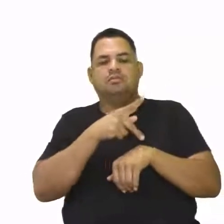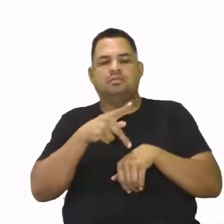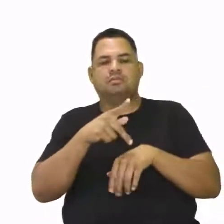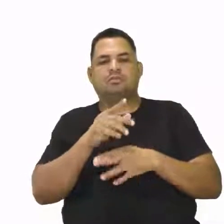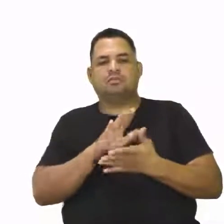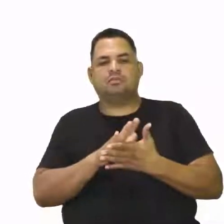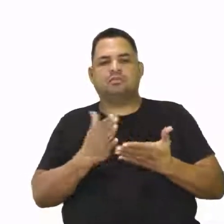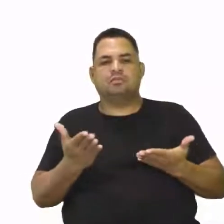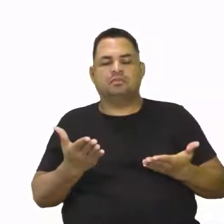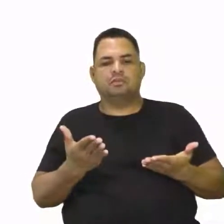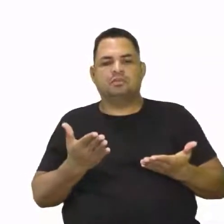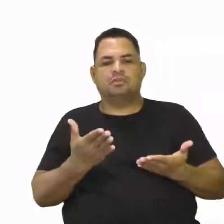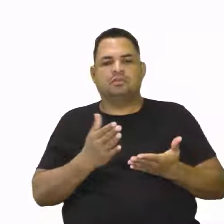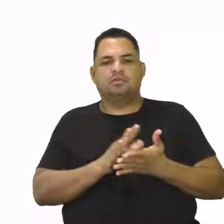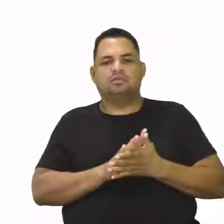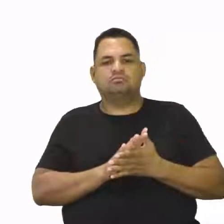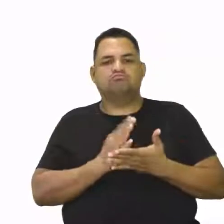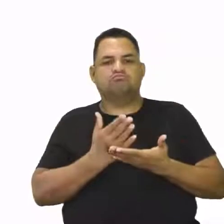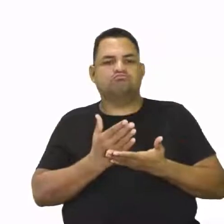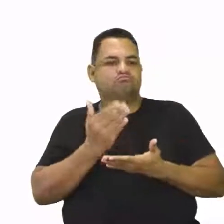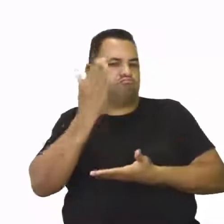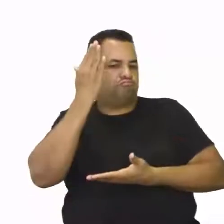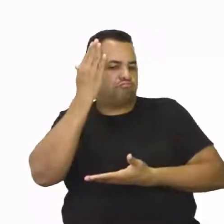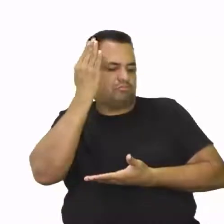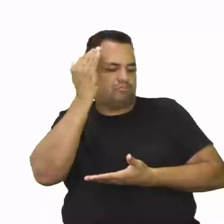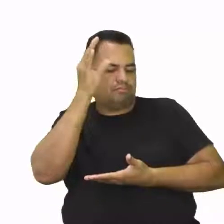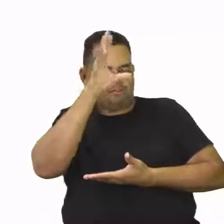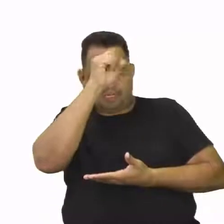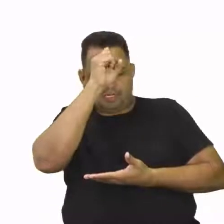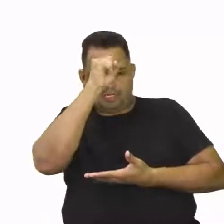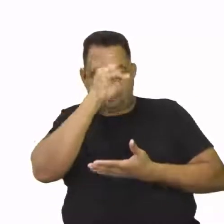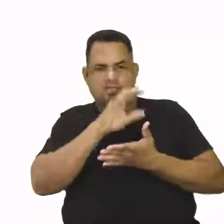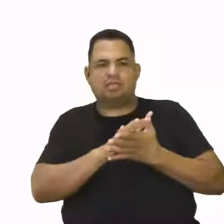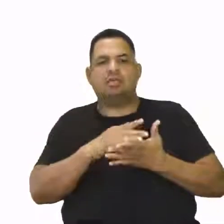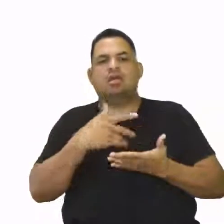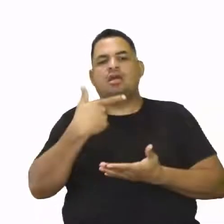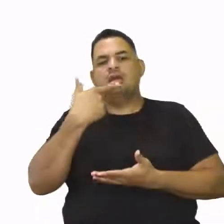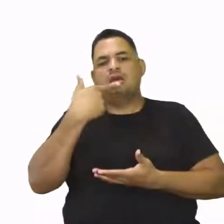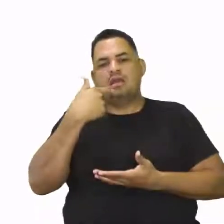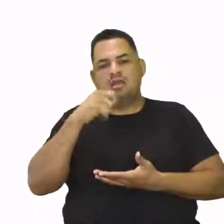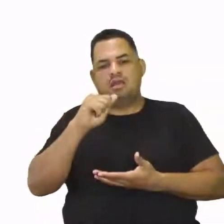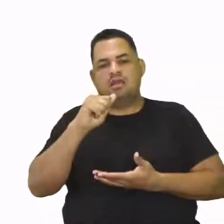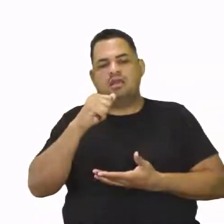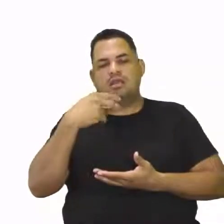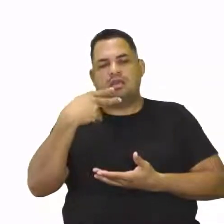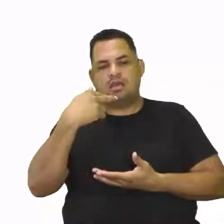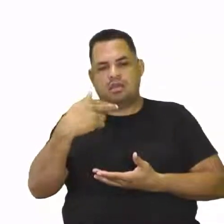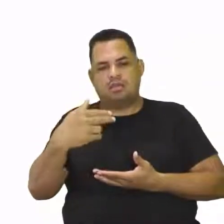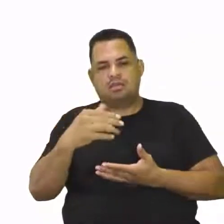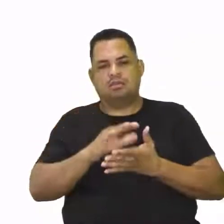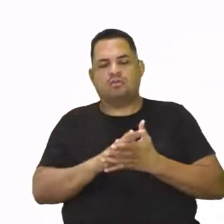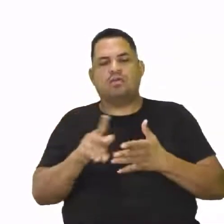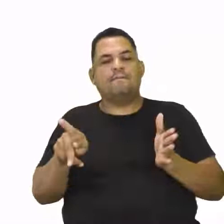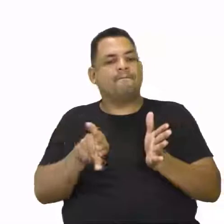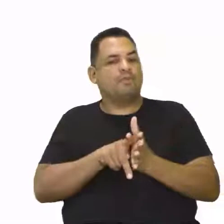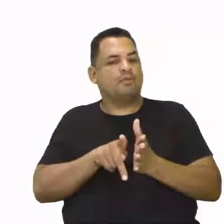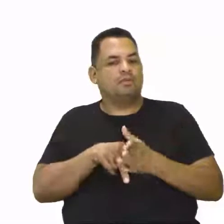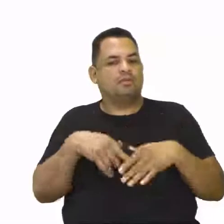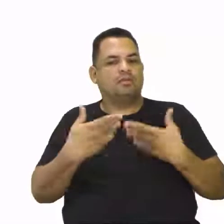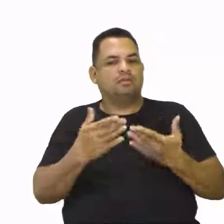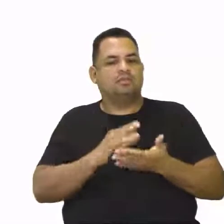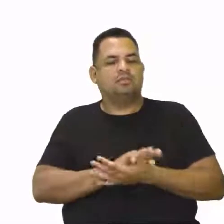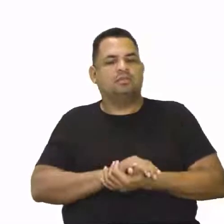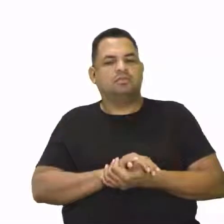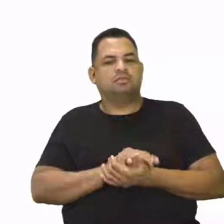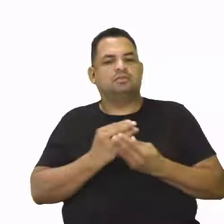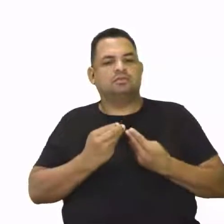conferido um domínio de línguas nativas, o tempo que ele passou no país. Então, ele já entendeu um pouquinho da língua. E